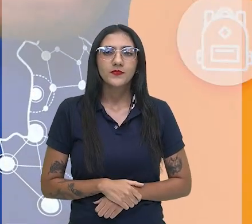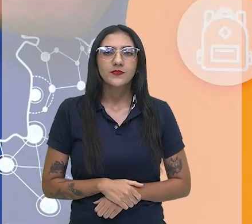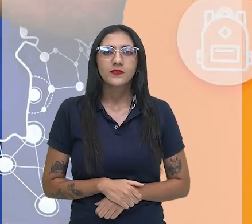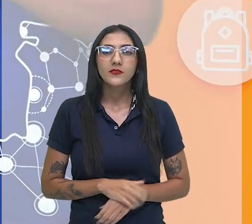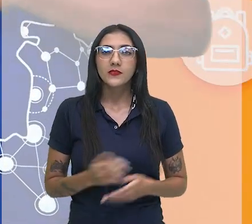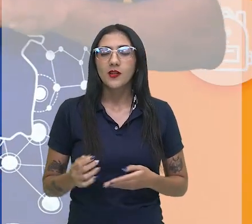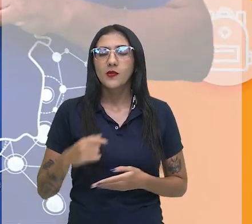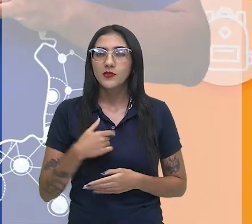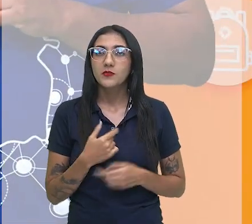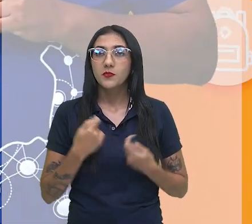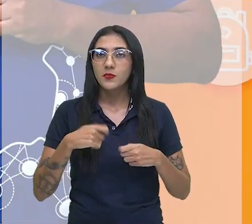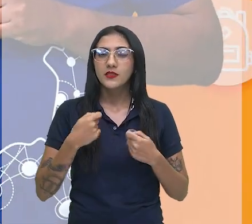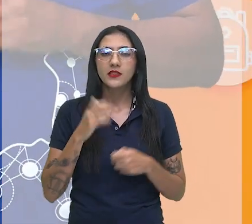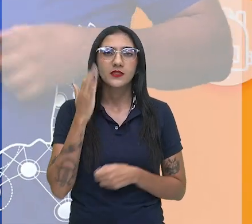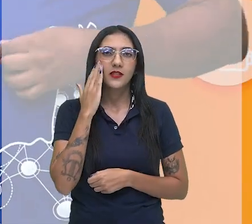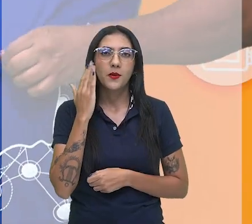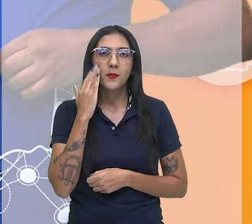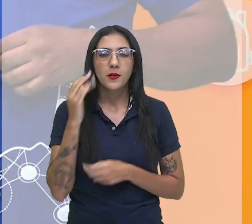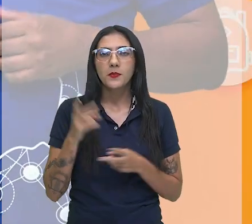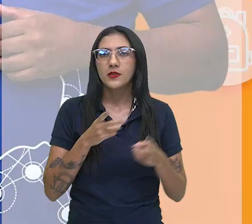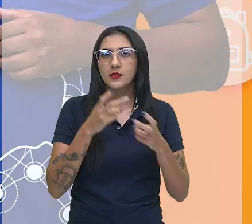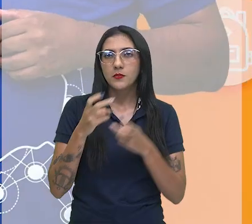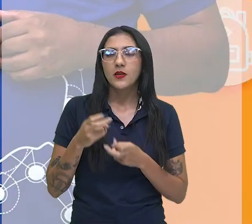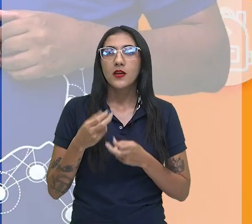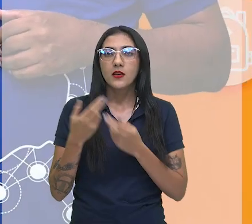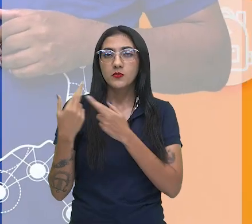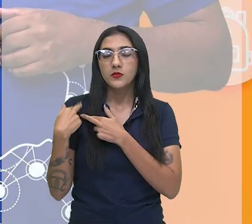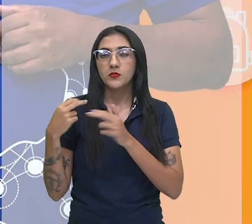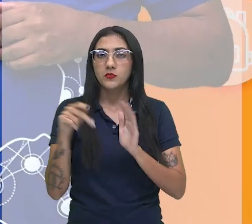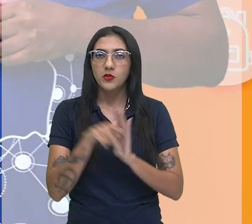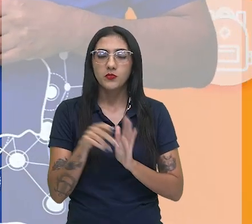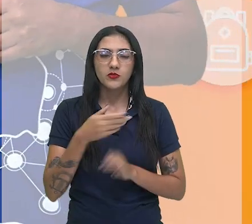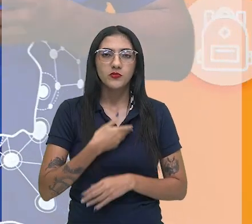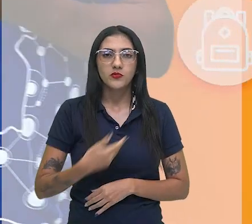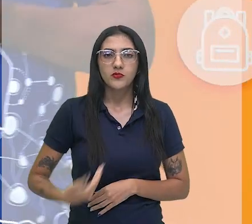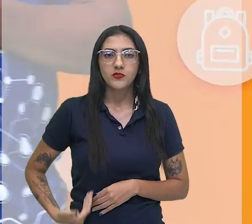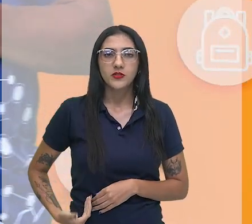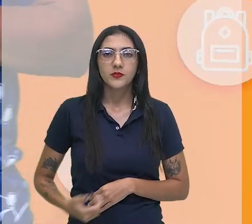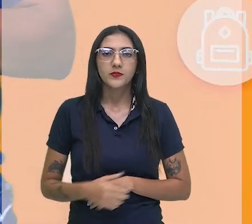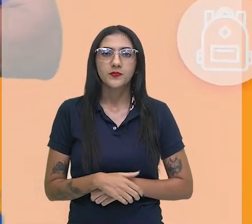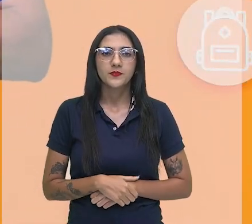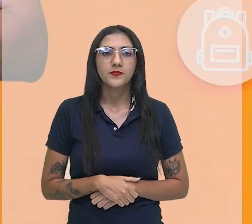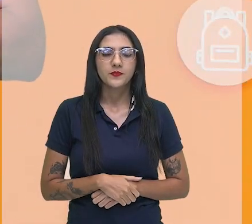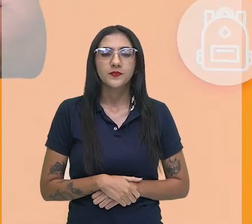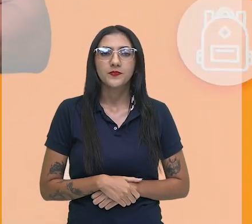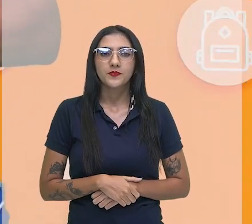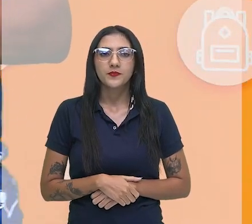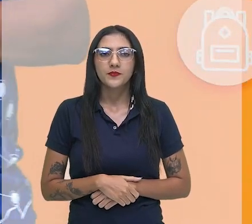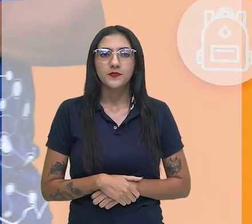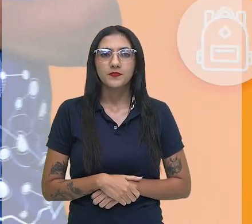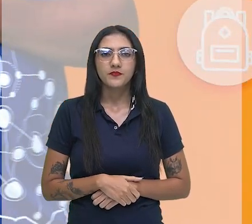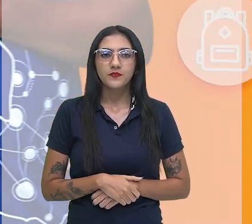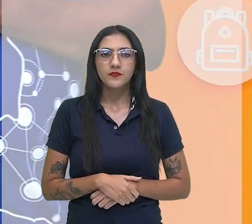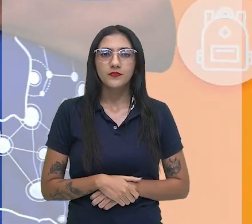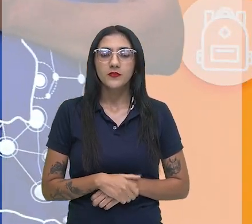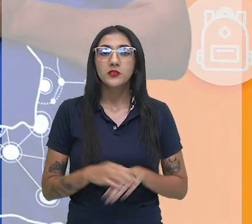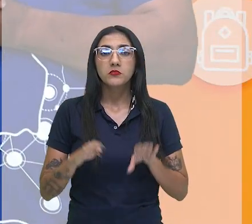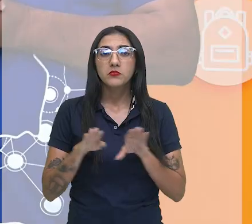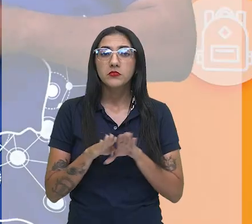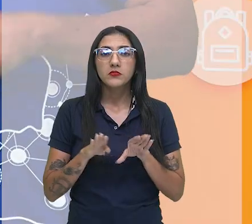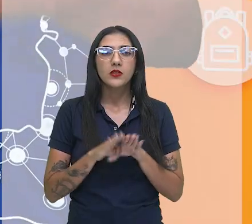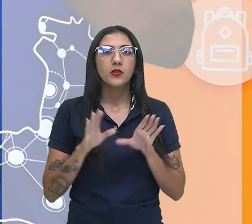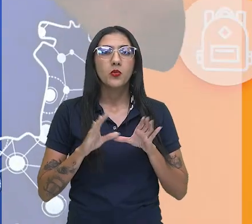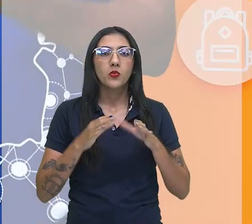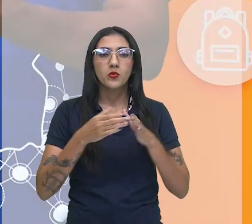temos que ver isso, que tem que ser feito pelos governos, né? Movimentos de direitos e civis. O que é o movimento de direitos